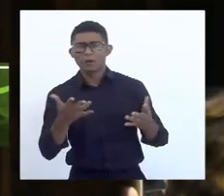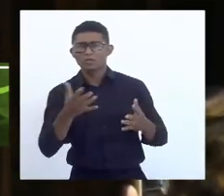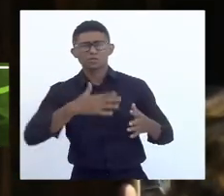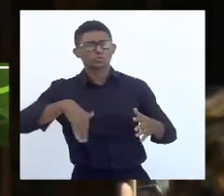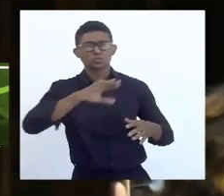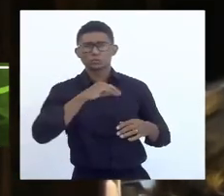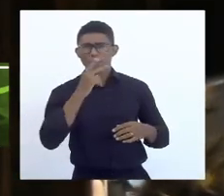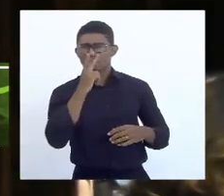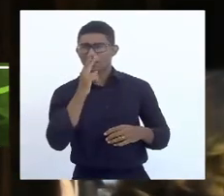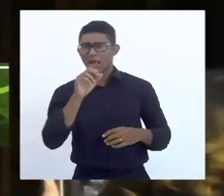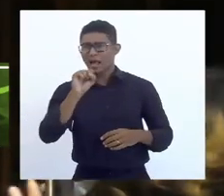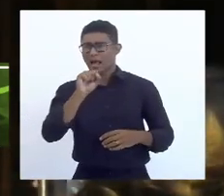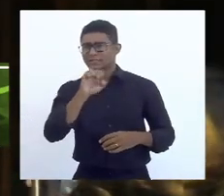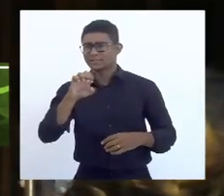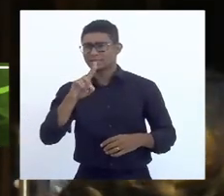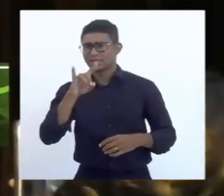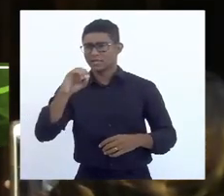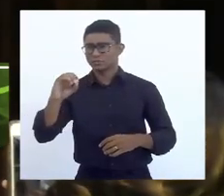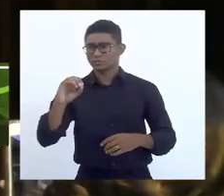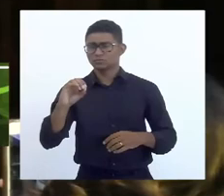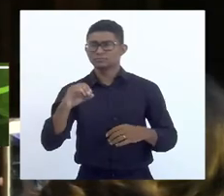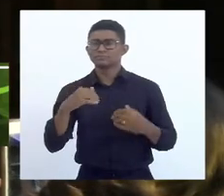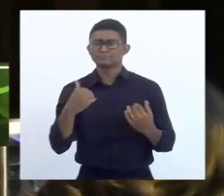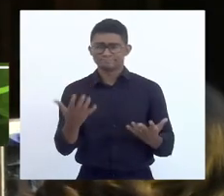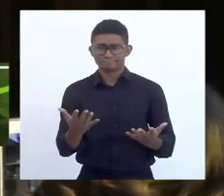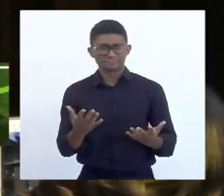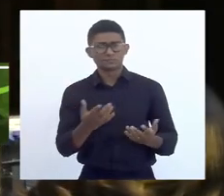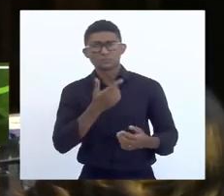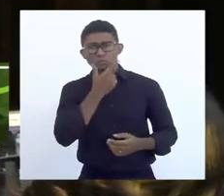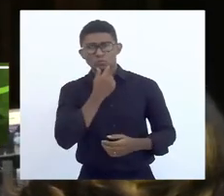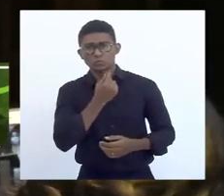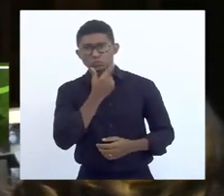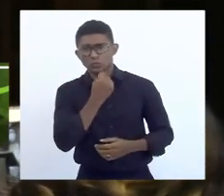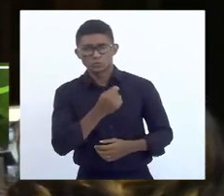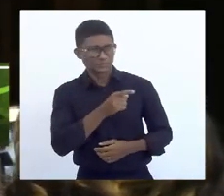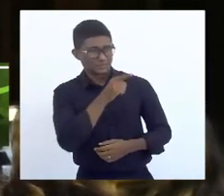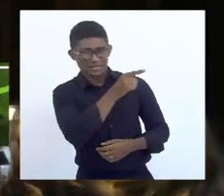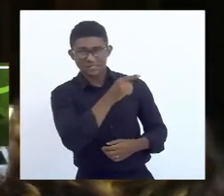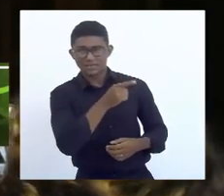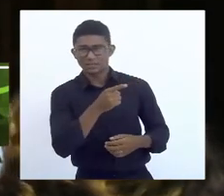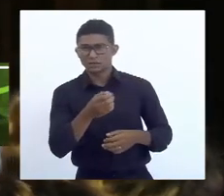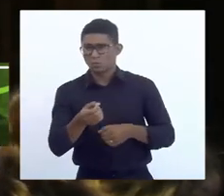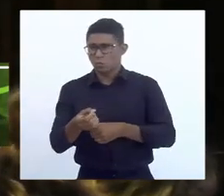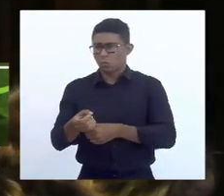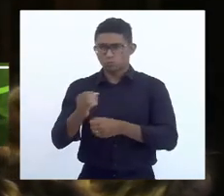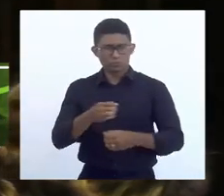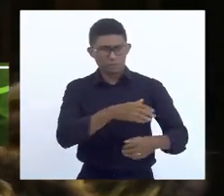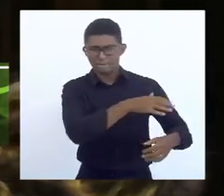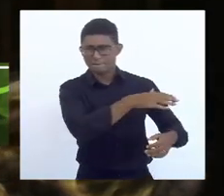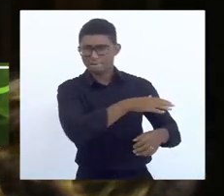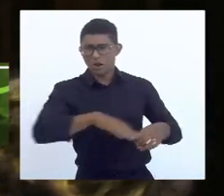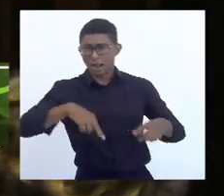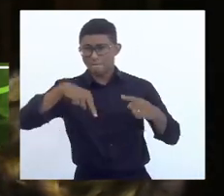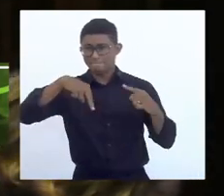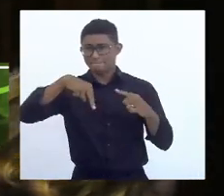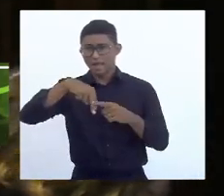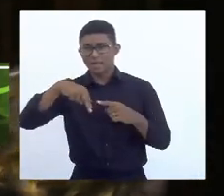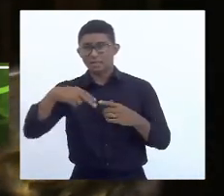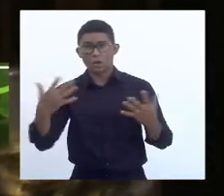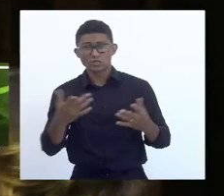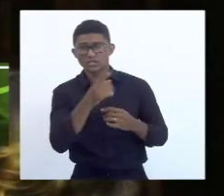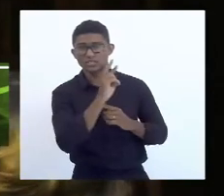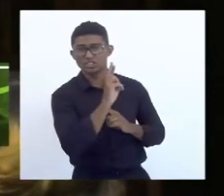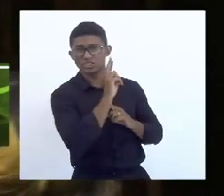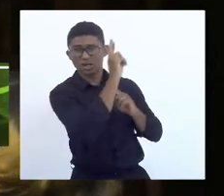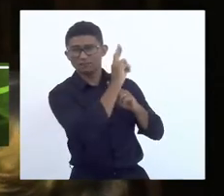a invisibilização constante. Esse senhor, inclusive, que me jogou um sinalizador na perna, hoje é chefe de gabinete do vereador bolsonarista,